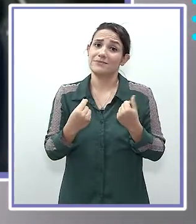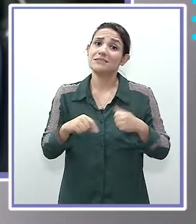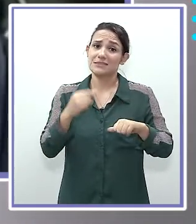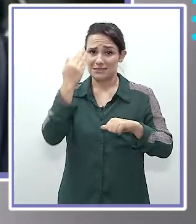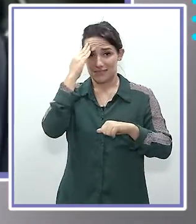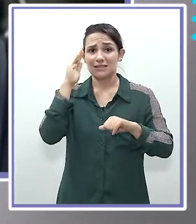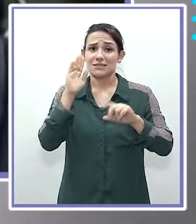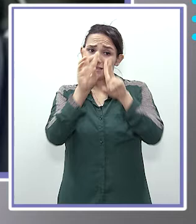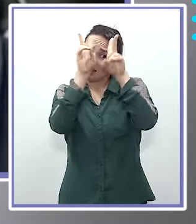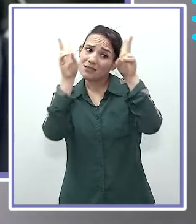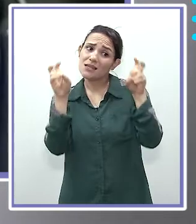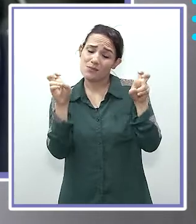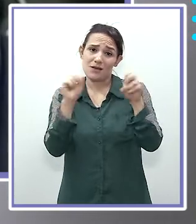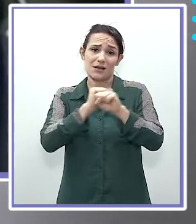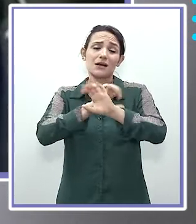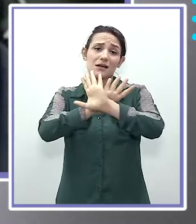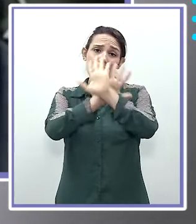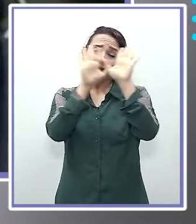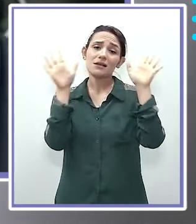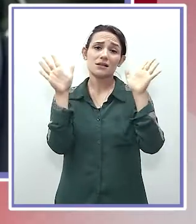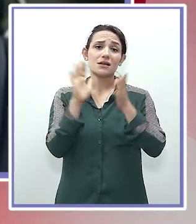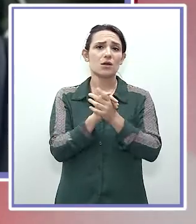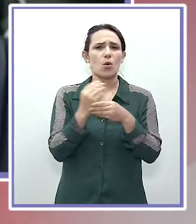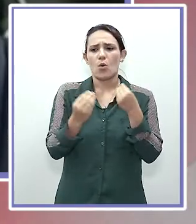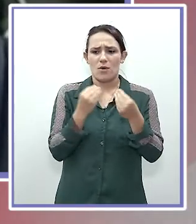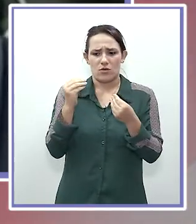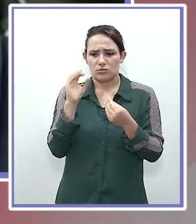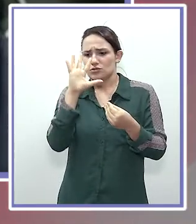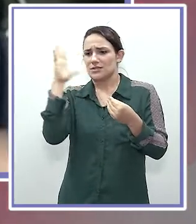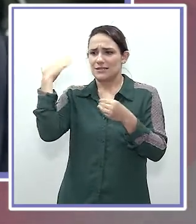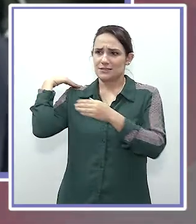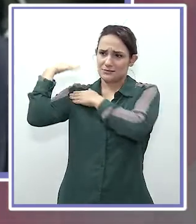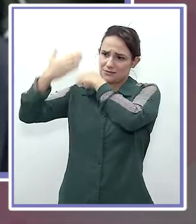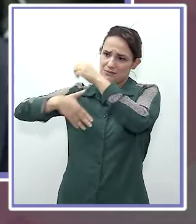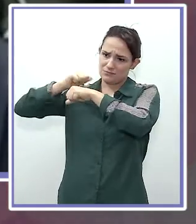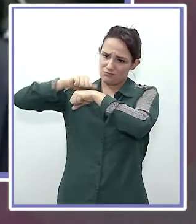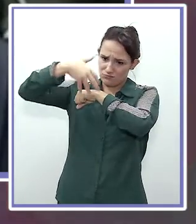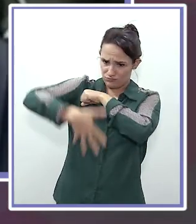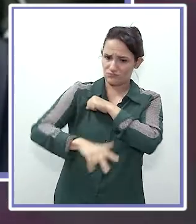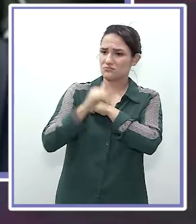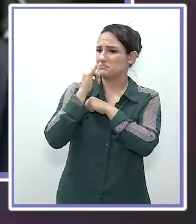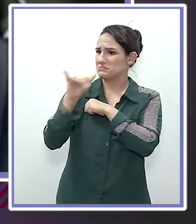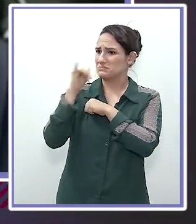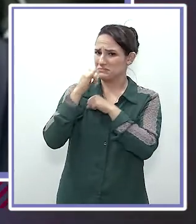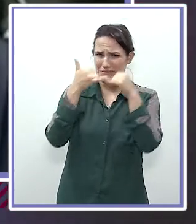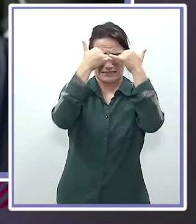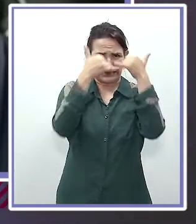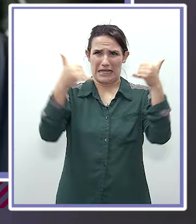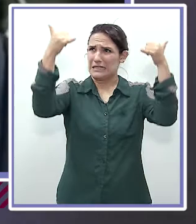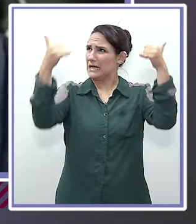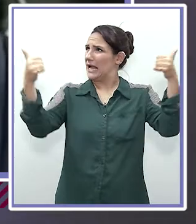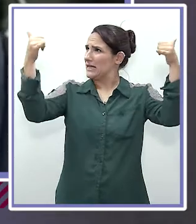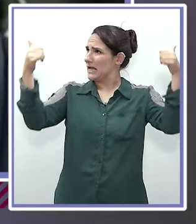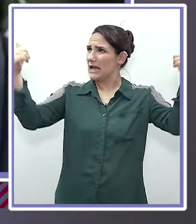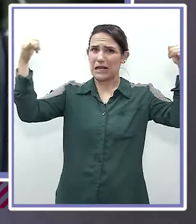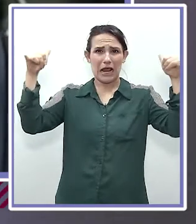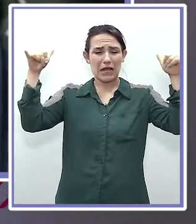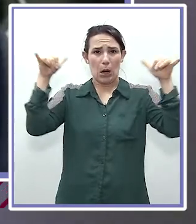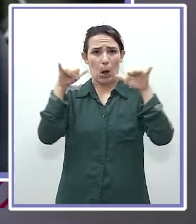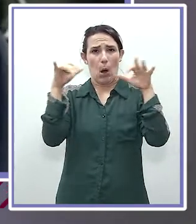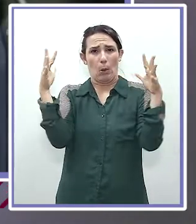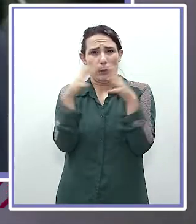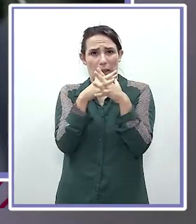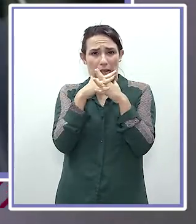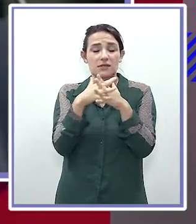assunto, entender também como funciona o Operador Nacional do Sistema Elétrico, essa grande rede de energia que conecta o Brasil. A gente